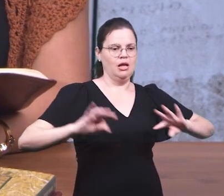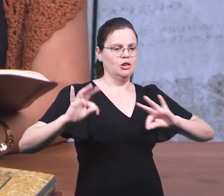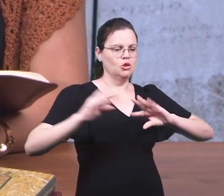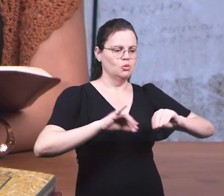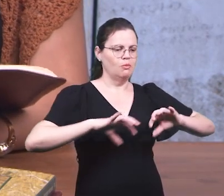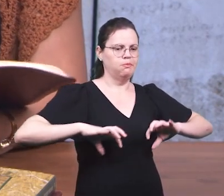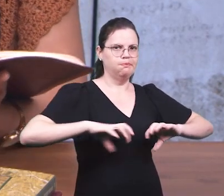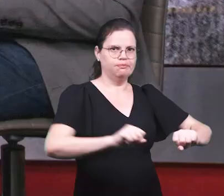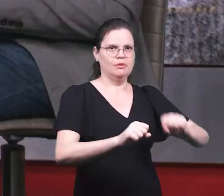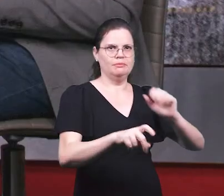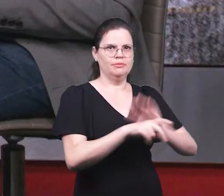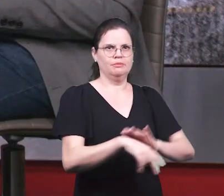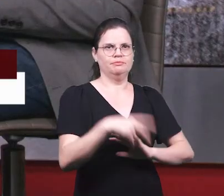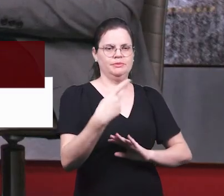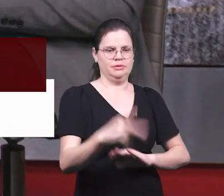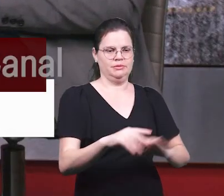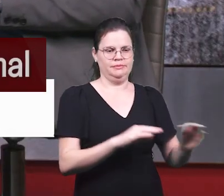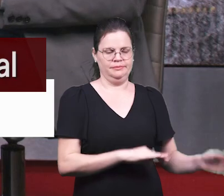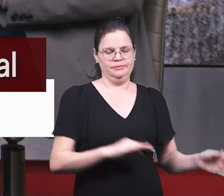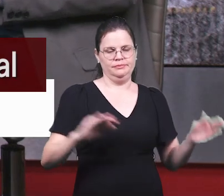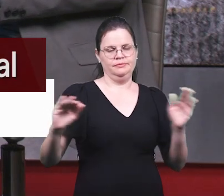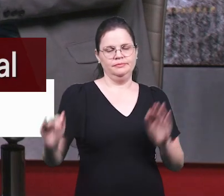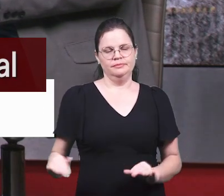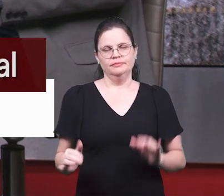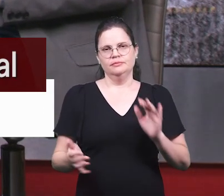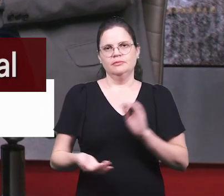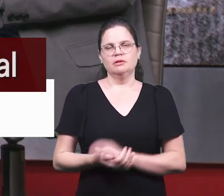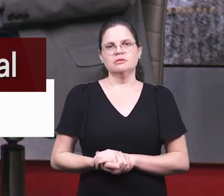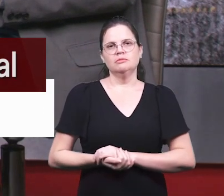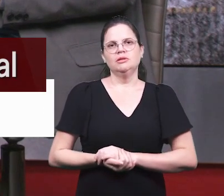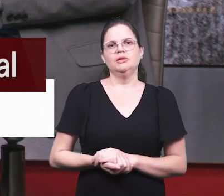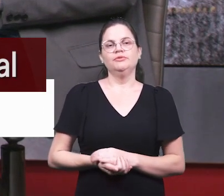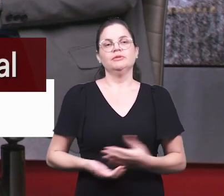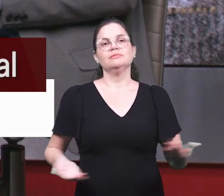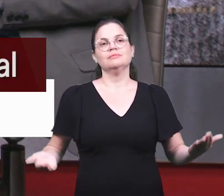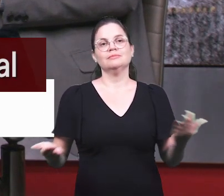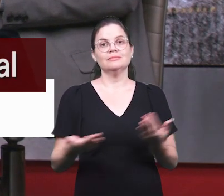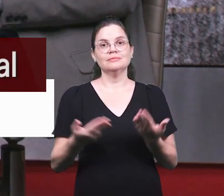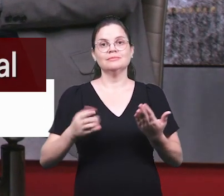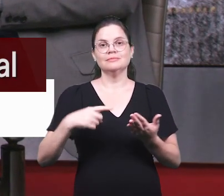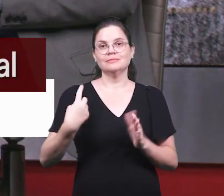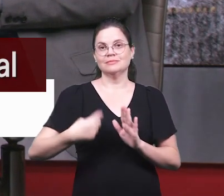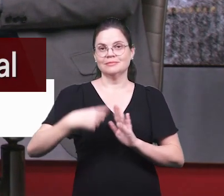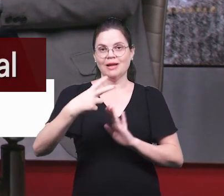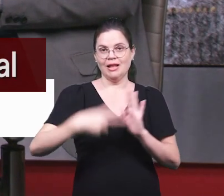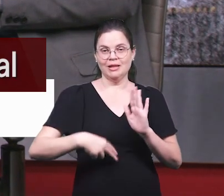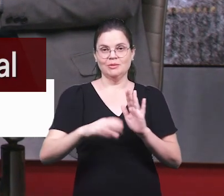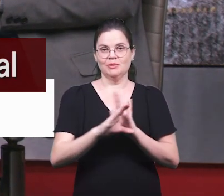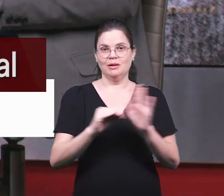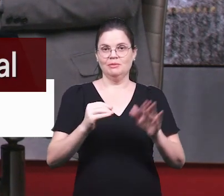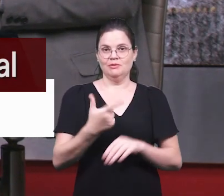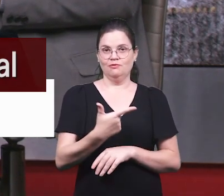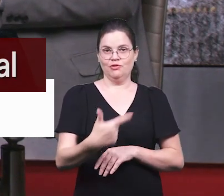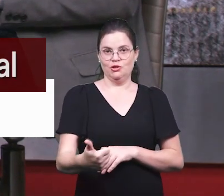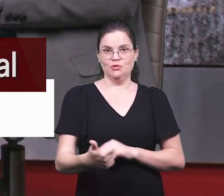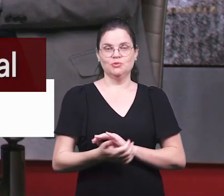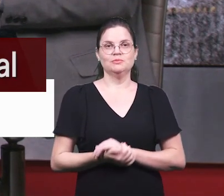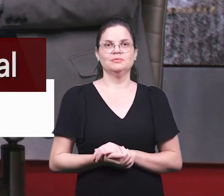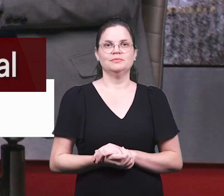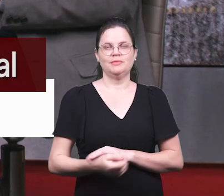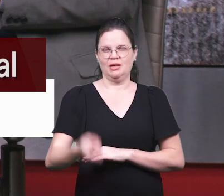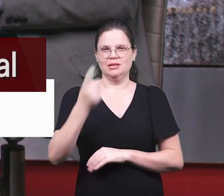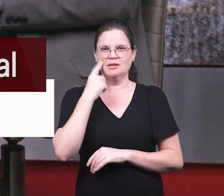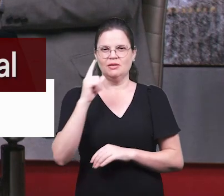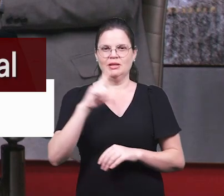possessão. Então, encerramos aqui, né, pastor, a leitura do capítulo 21. Nós temos aí